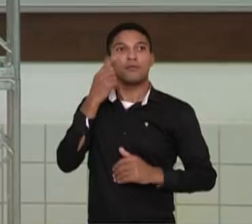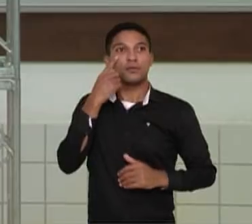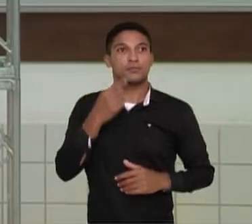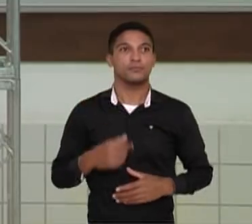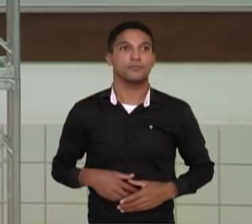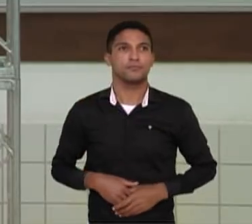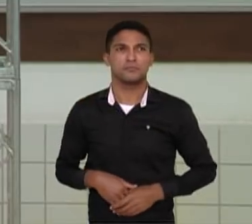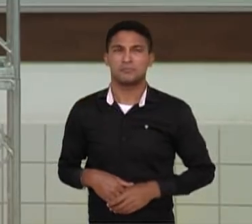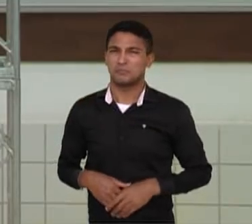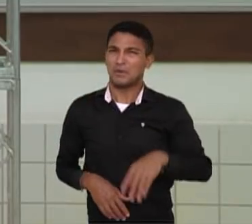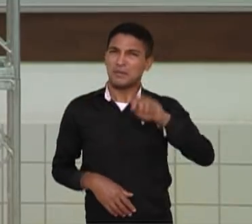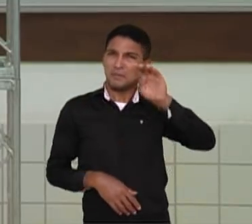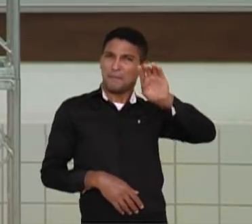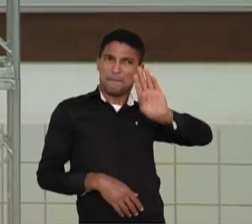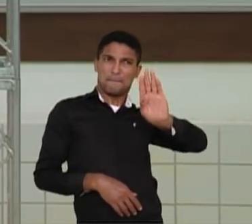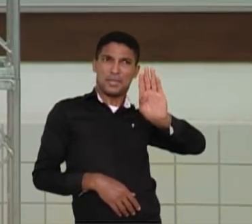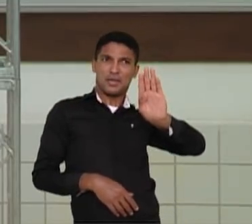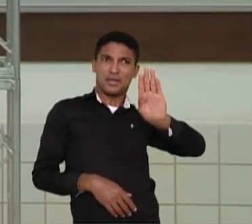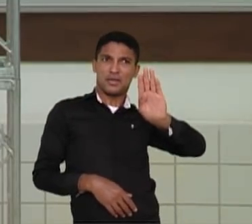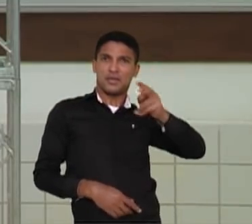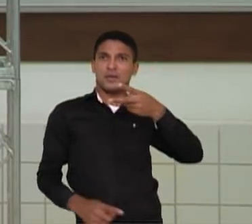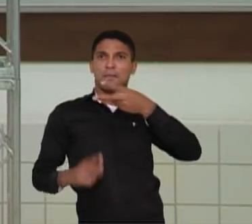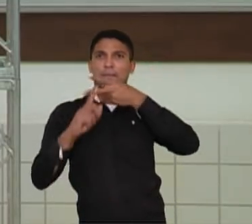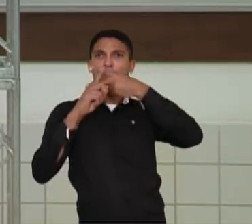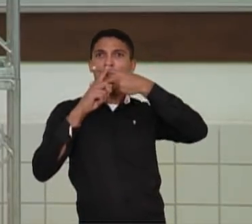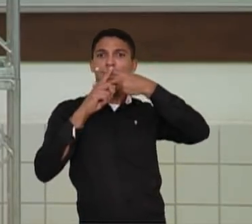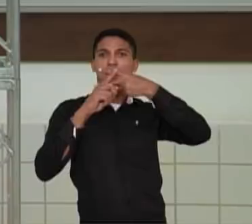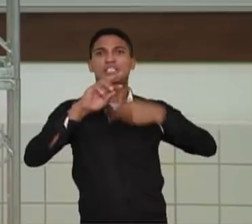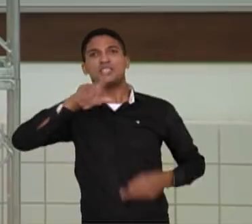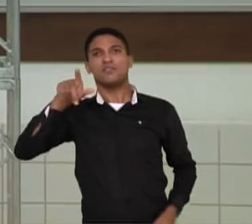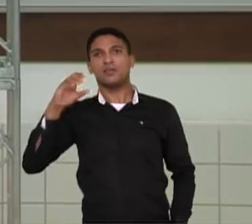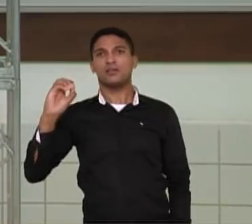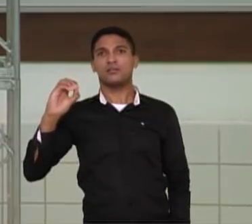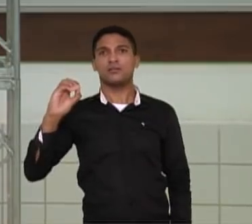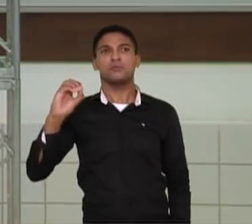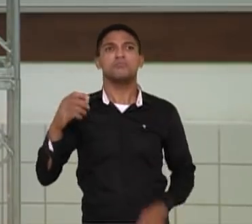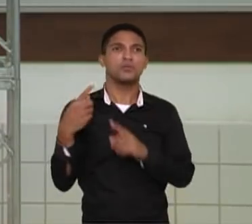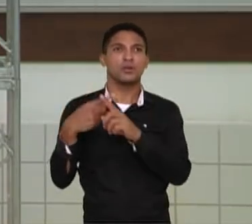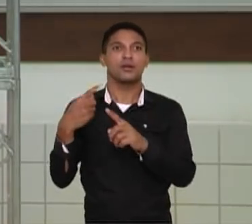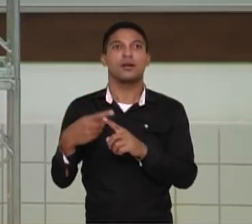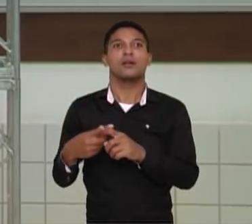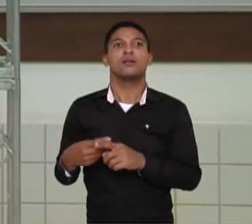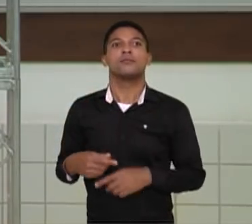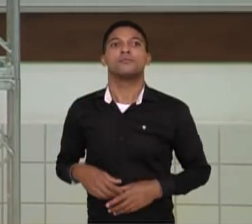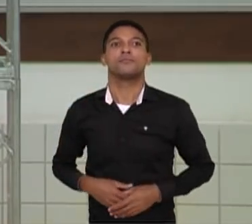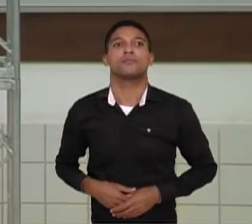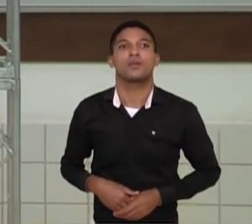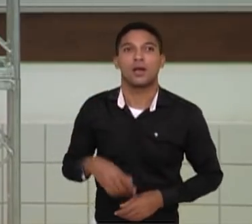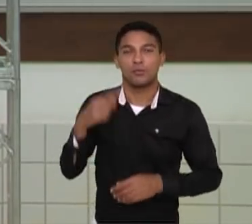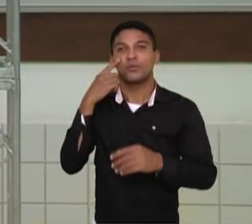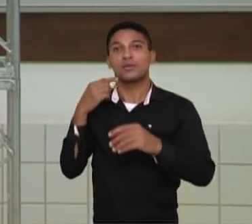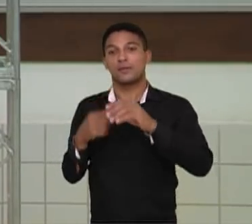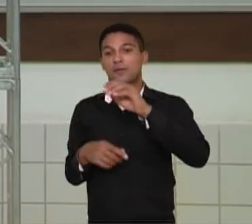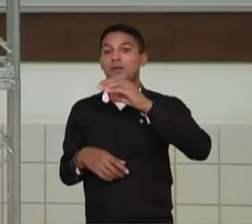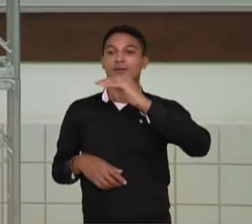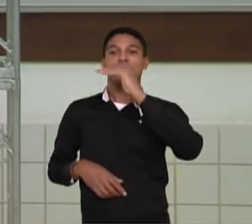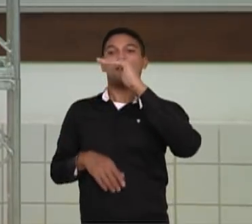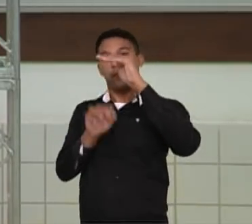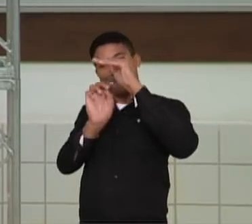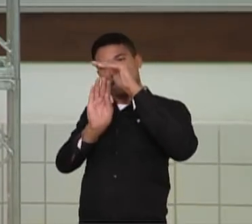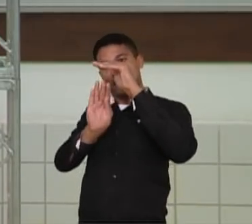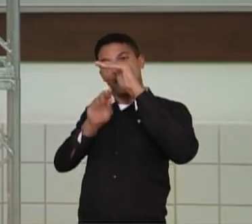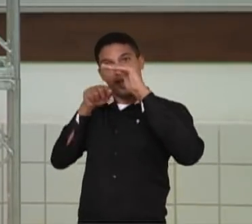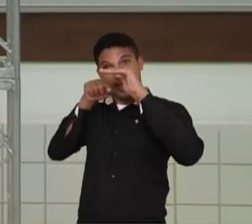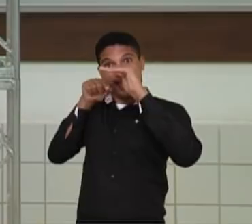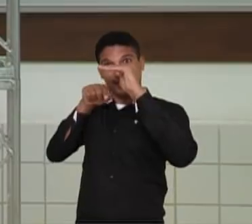por que esse B tem que ser diferente de zero? O B tem que ser diferente de zero porque o B ocupa a posição do denominador, né? Como o B